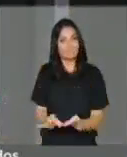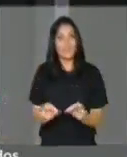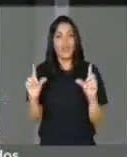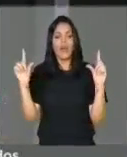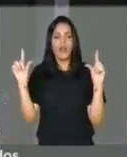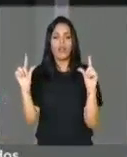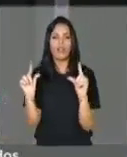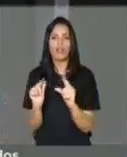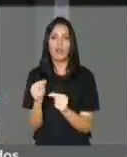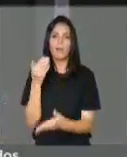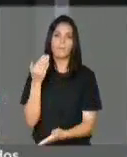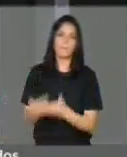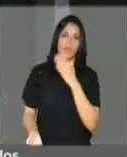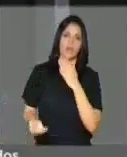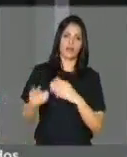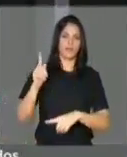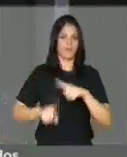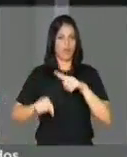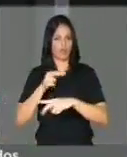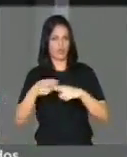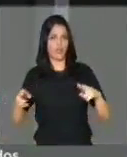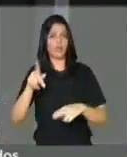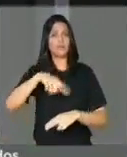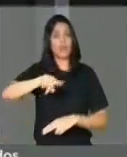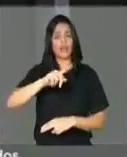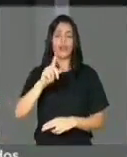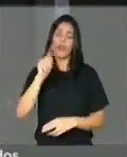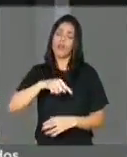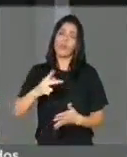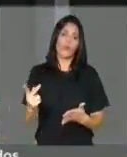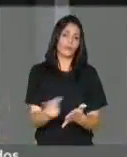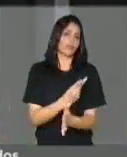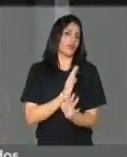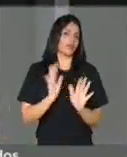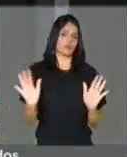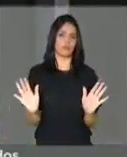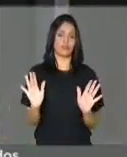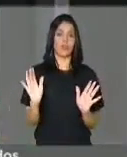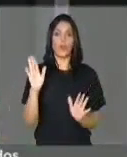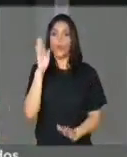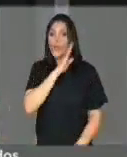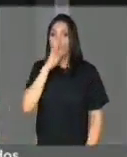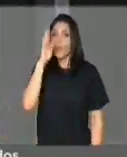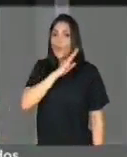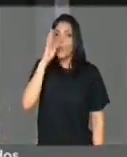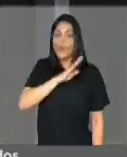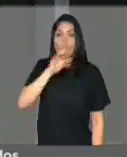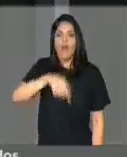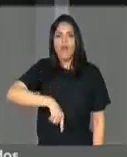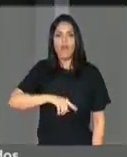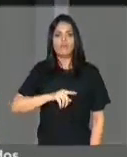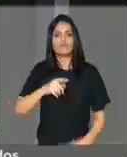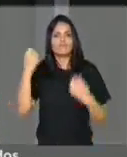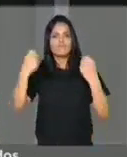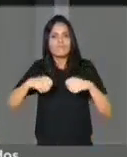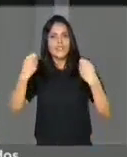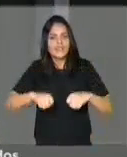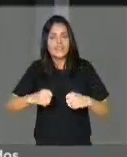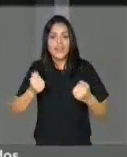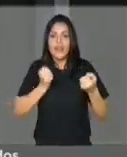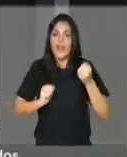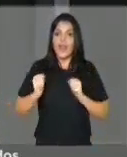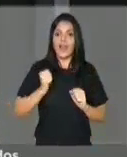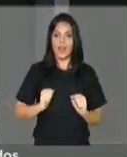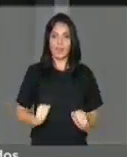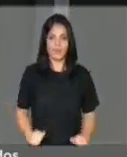perdas materiais, estas, no entanto, são consequência. O mais urgente e o mais aflitivo é